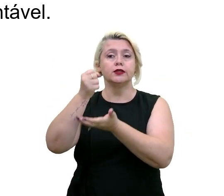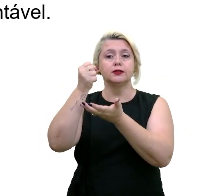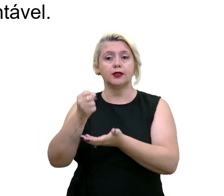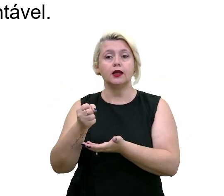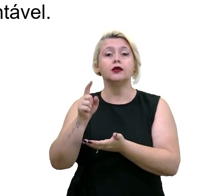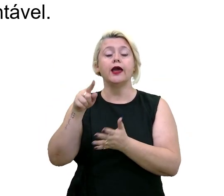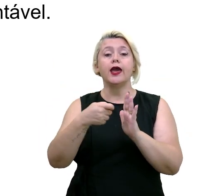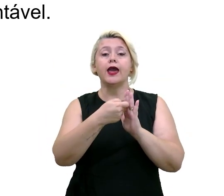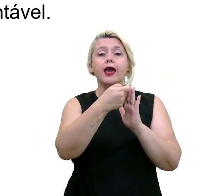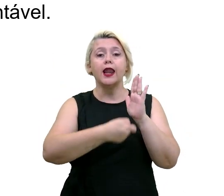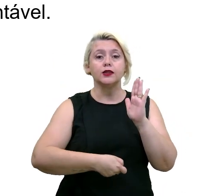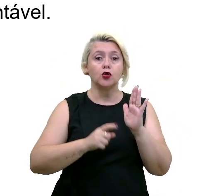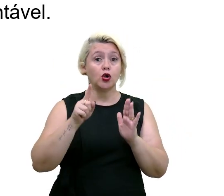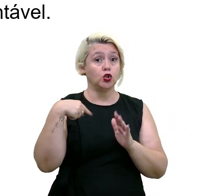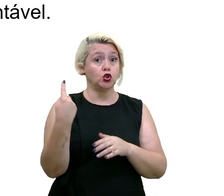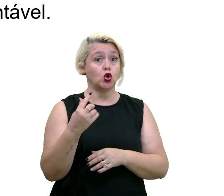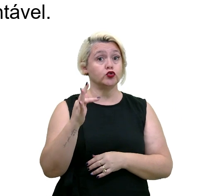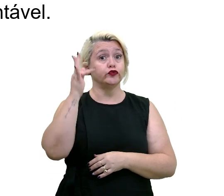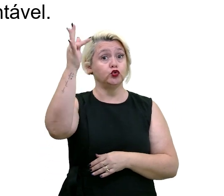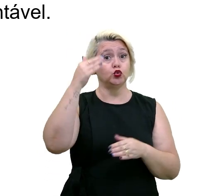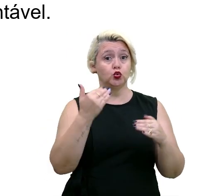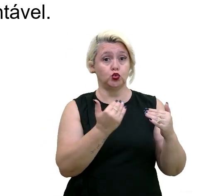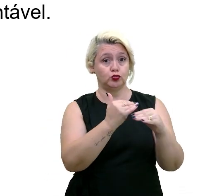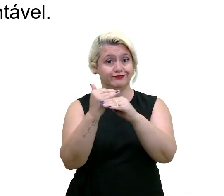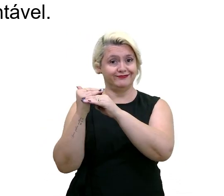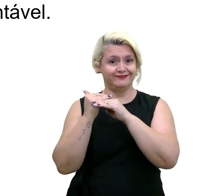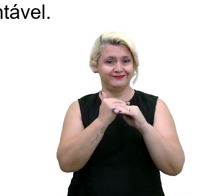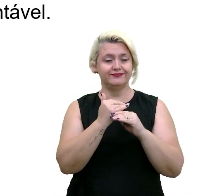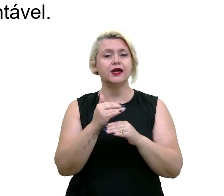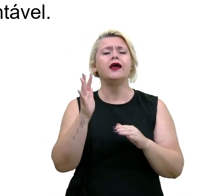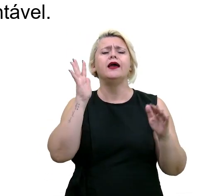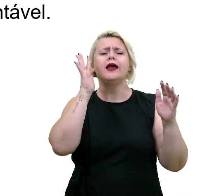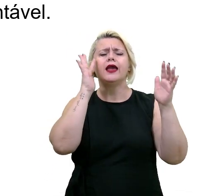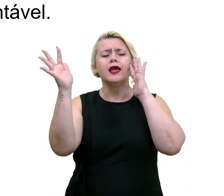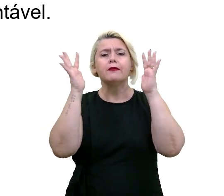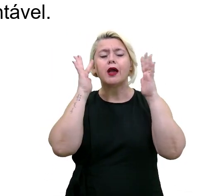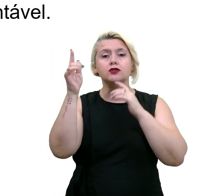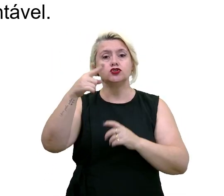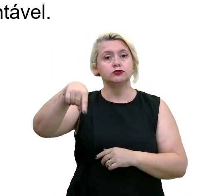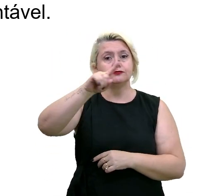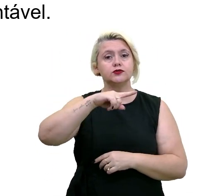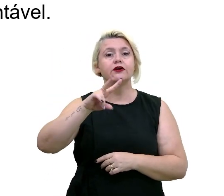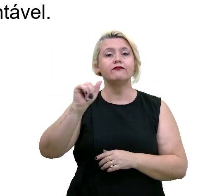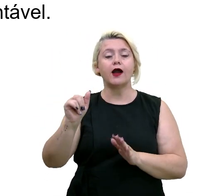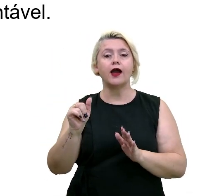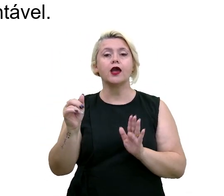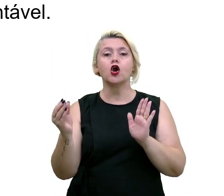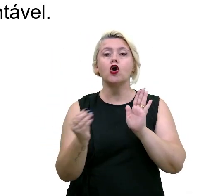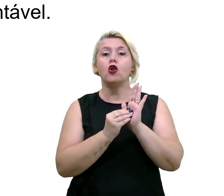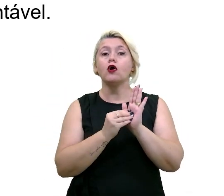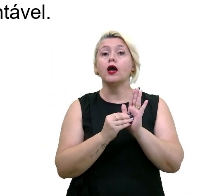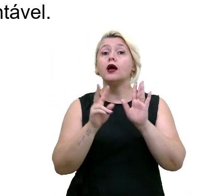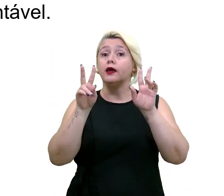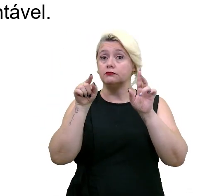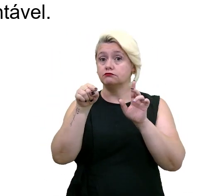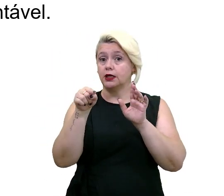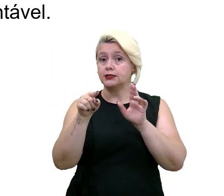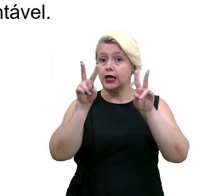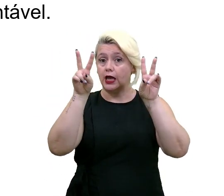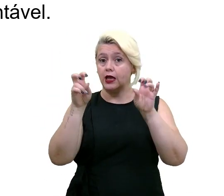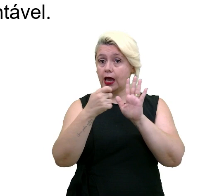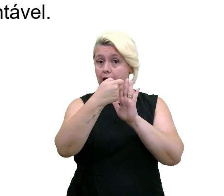chamado de relatório do nosso futuro comum. Imagine que você vai citar esse